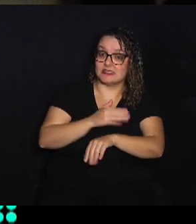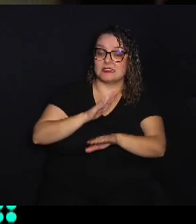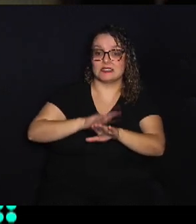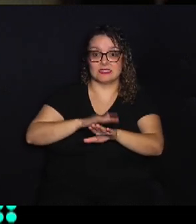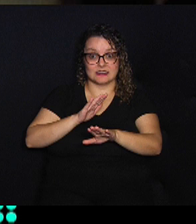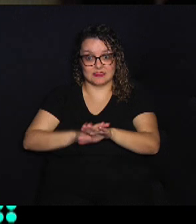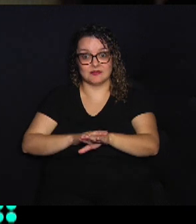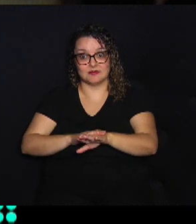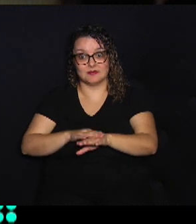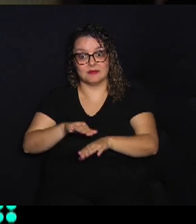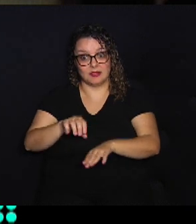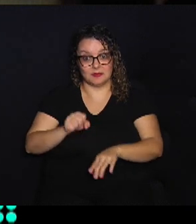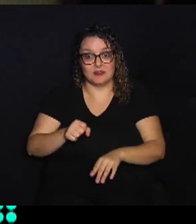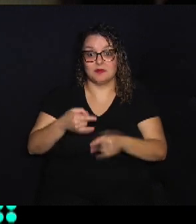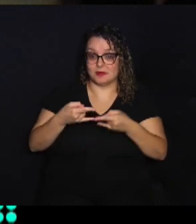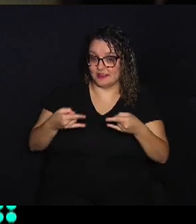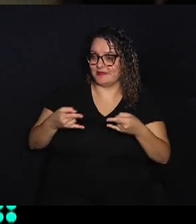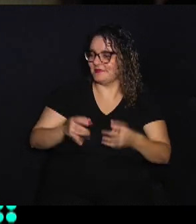para retirar o seu ingresso.